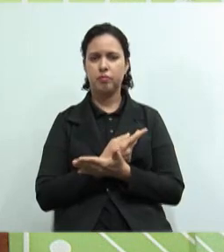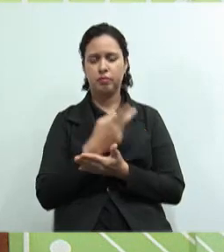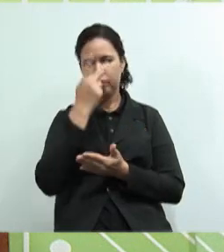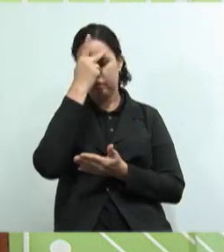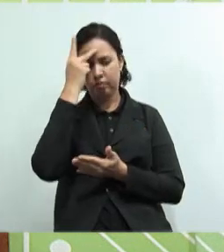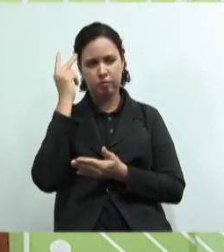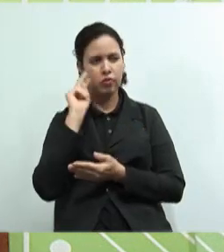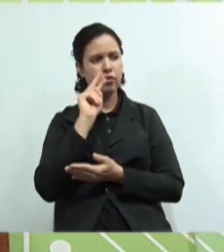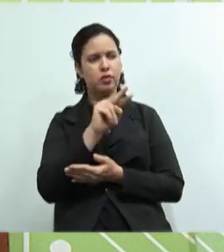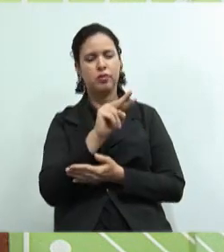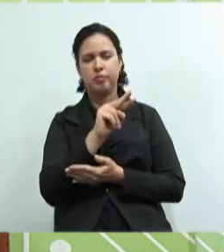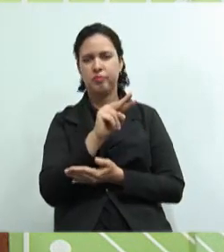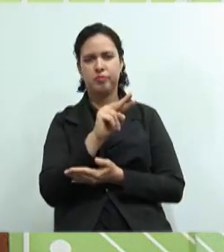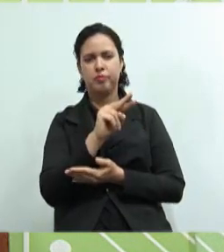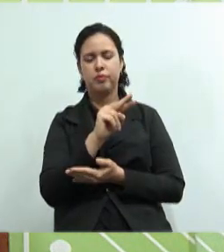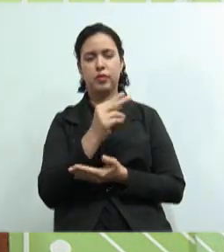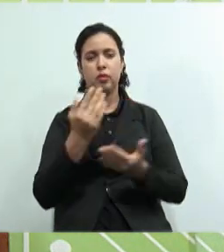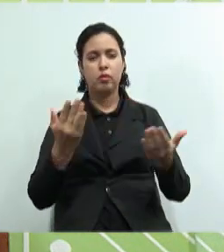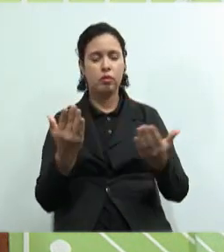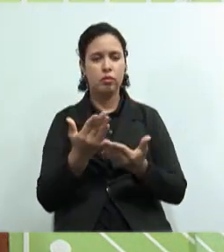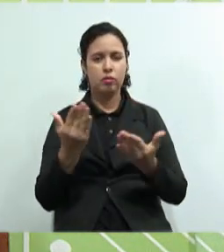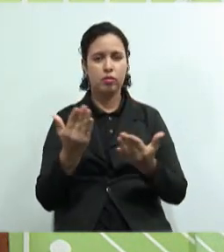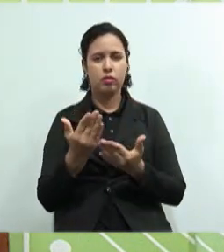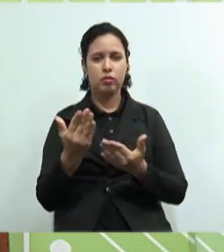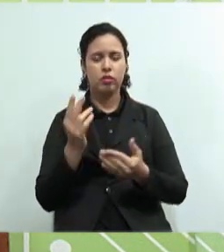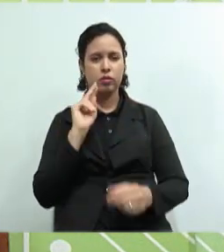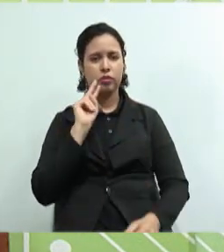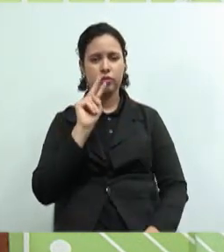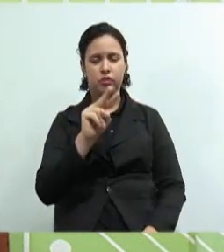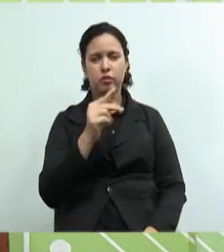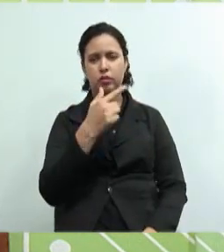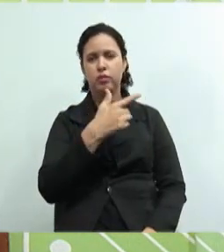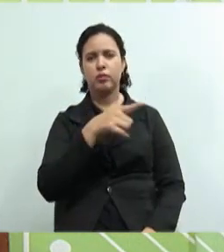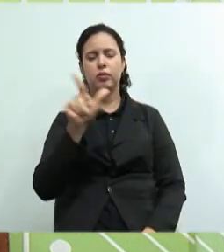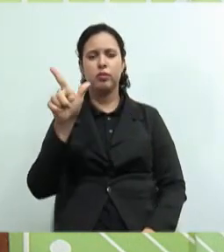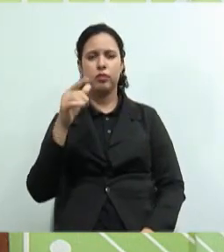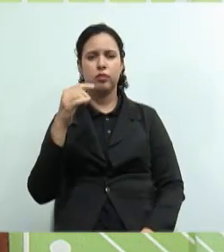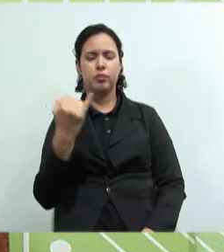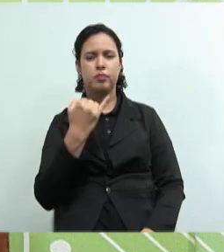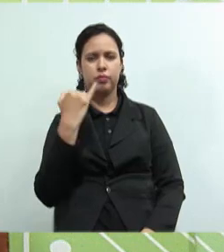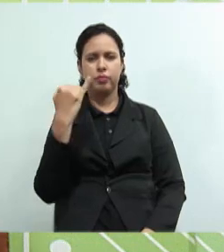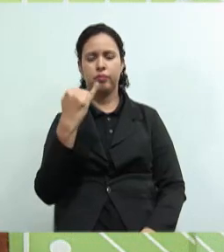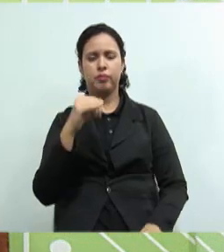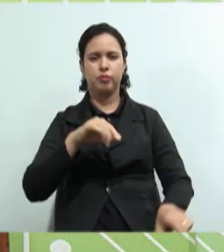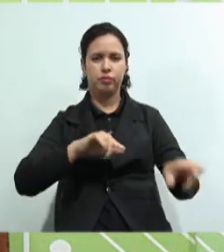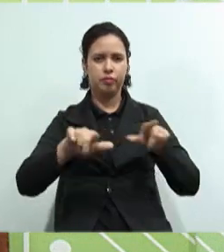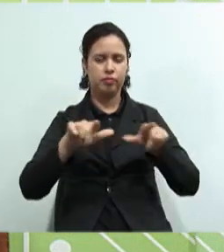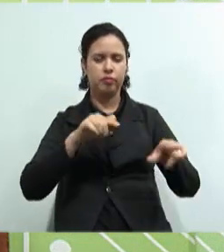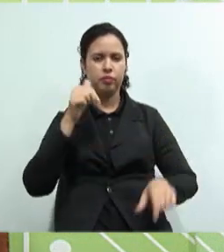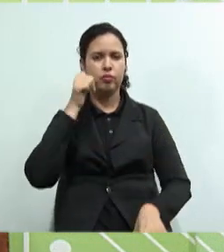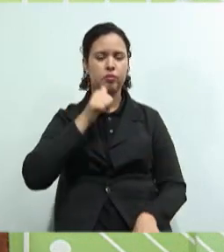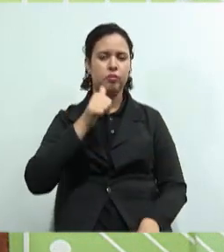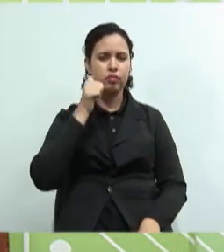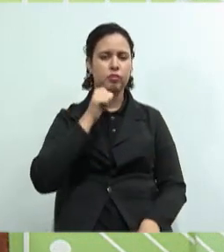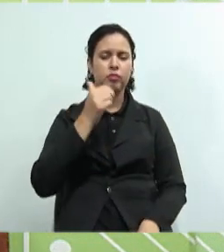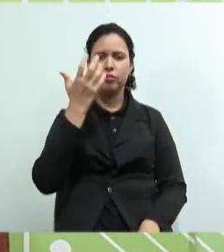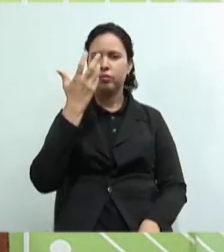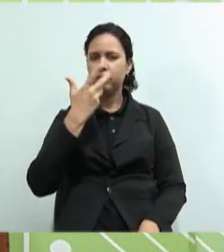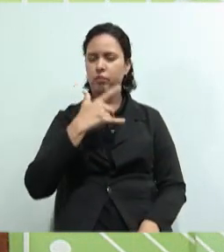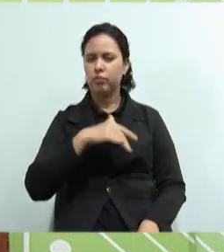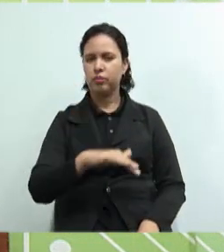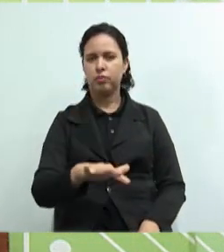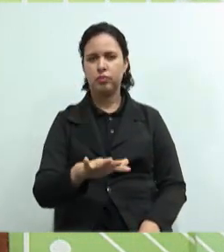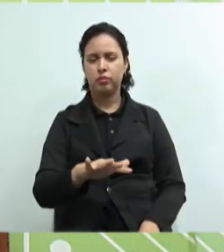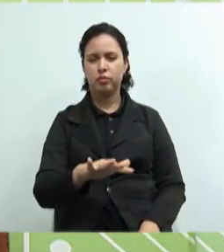muito valor. Hoje em dia, à medida que a gente dá uma outra atribuição, a importância do trabalho das mulheres, das crianças, a relevância do trabalho